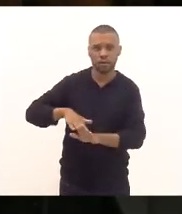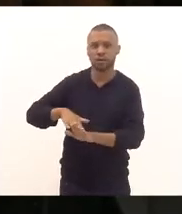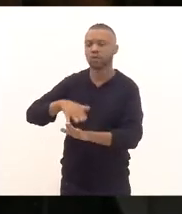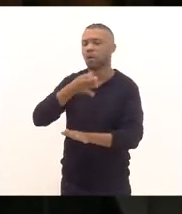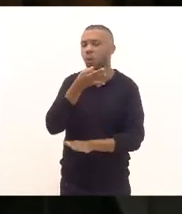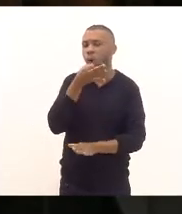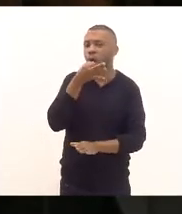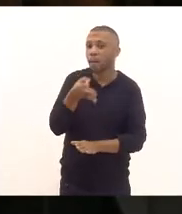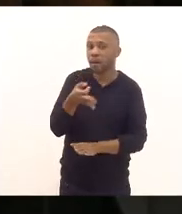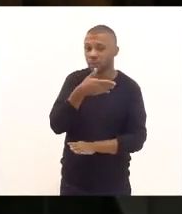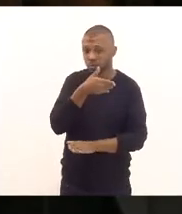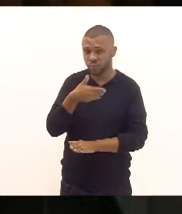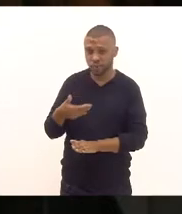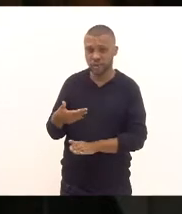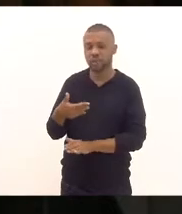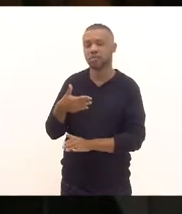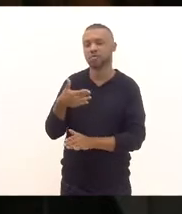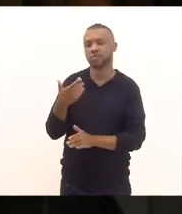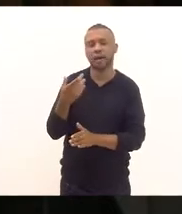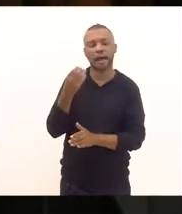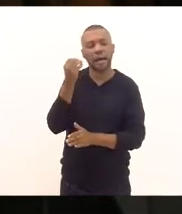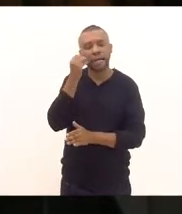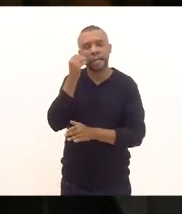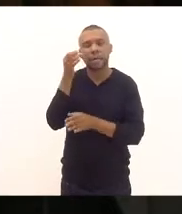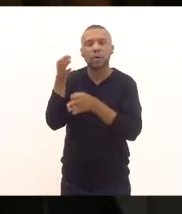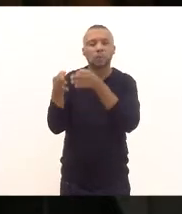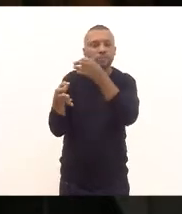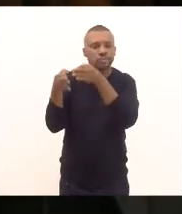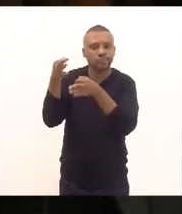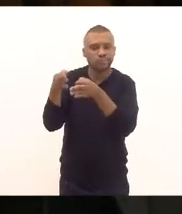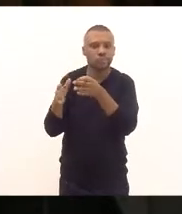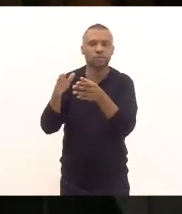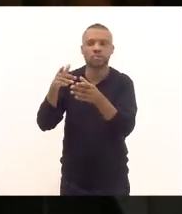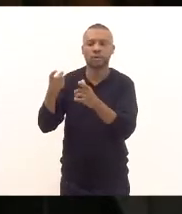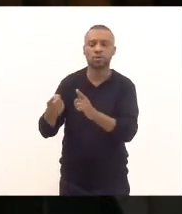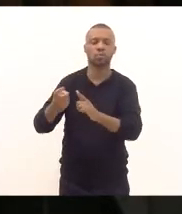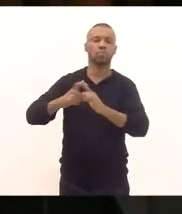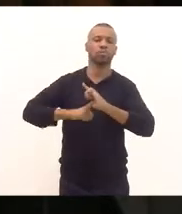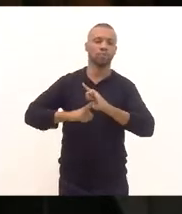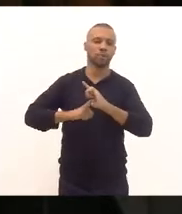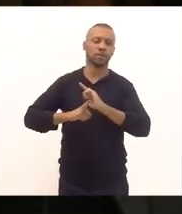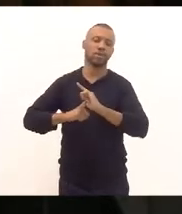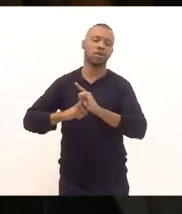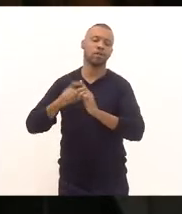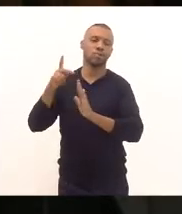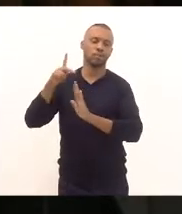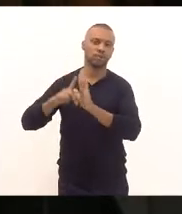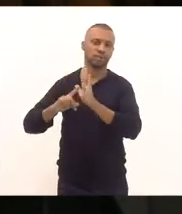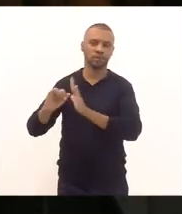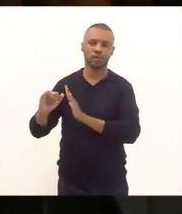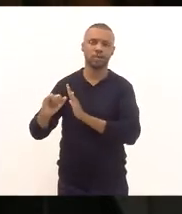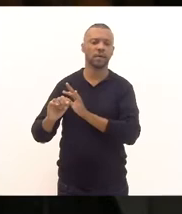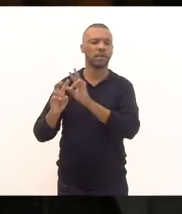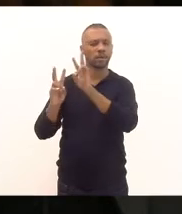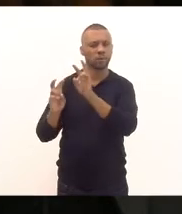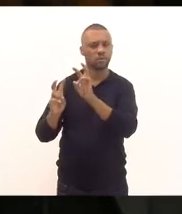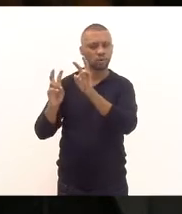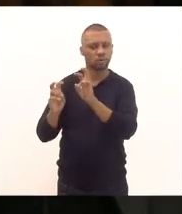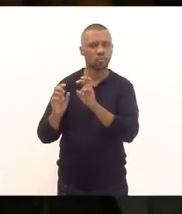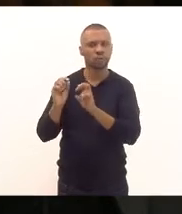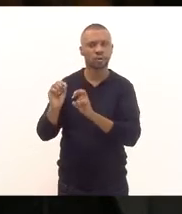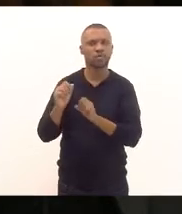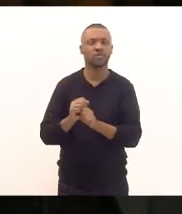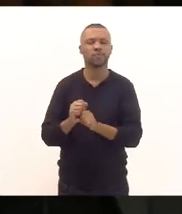argumento para o Tribunal de Justiça assustar o projeto é exatamente a questão do